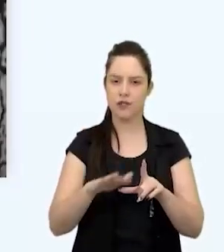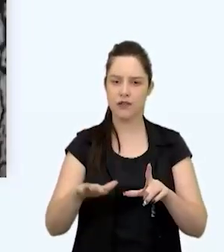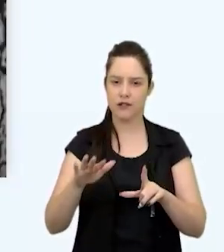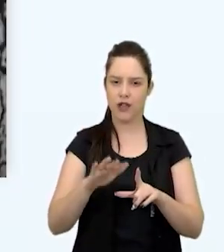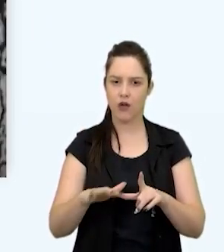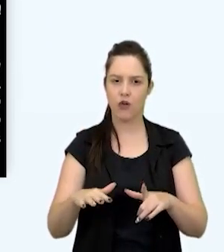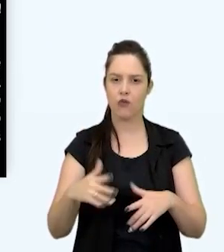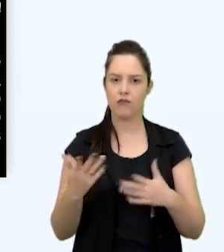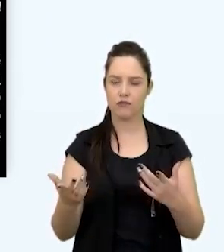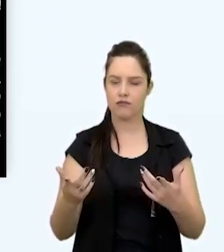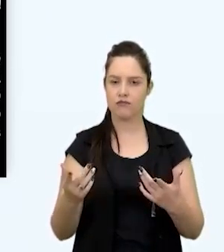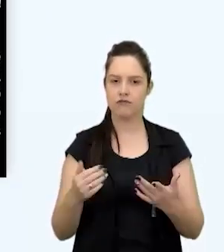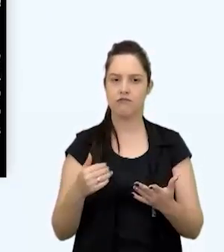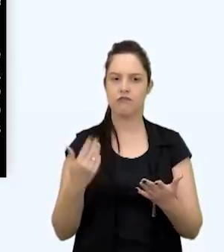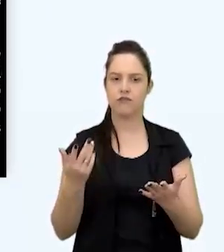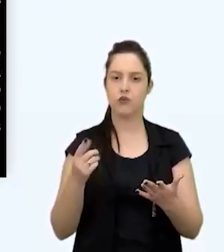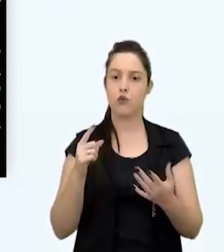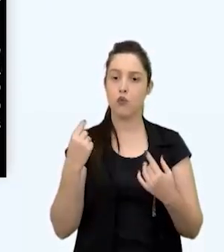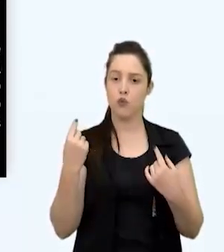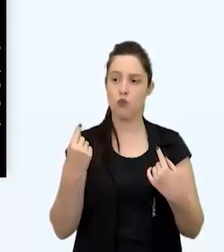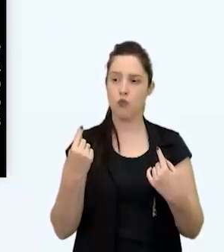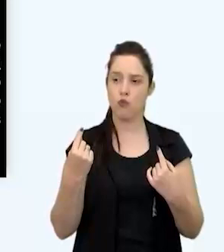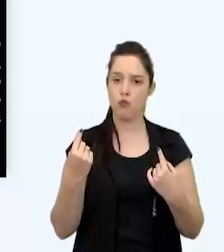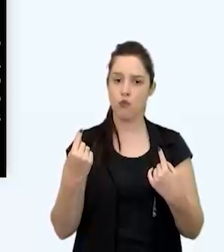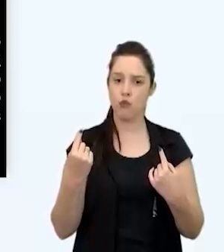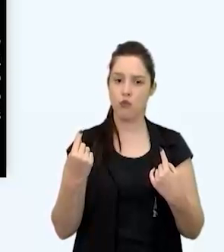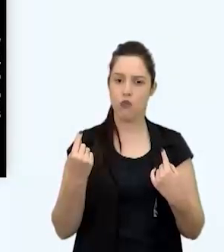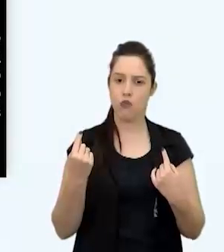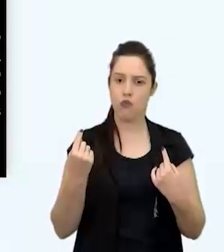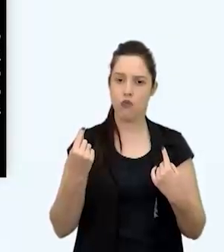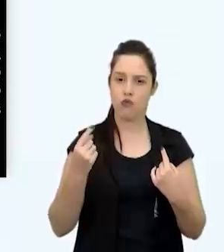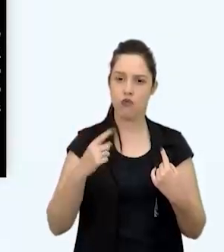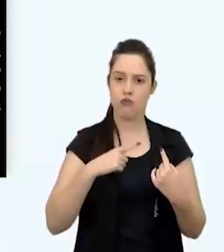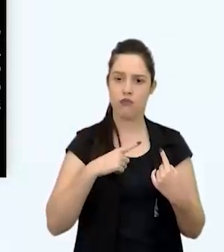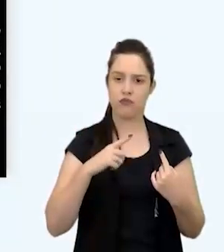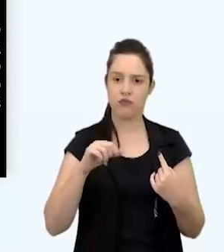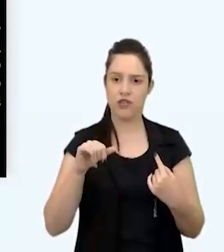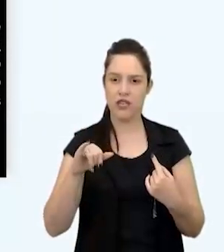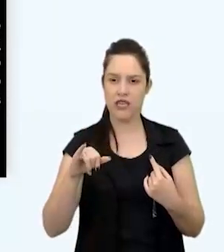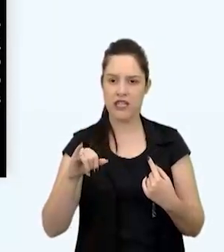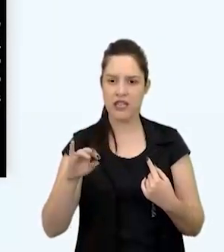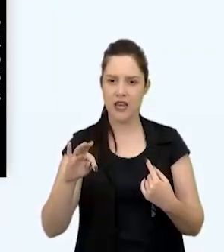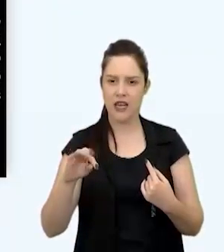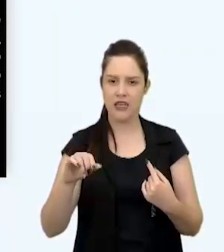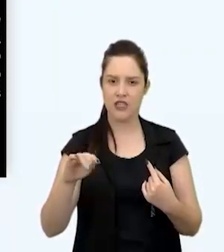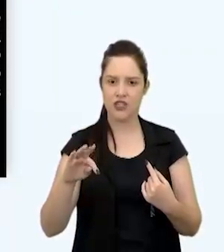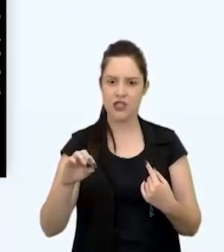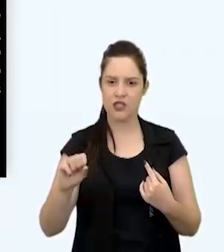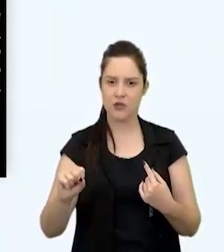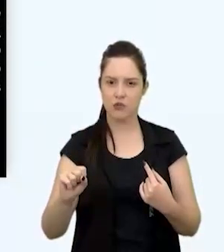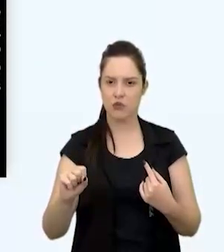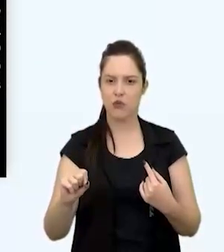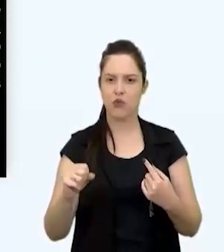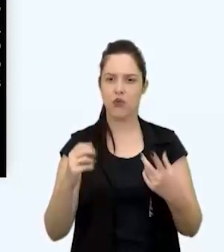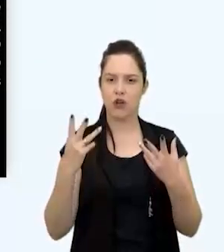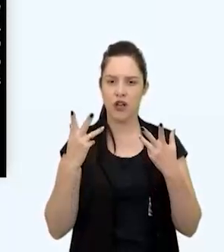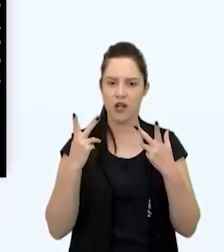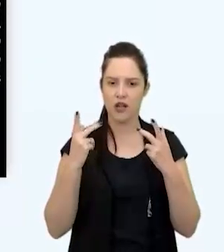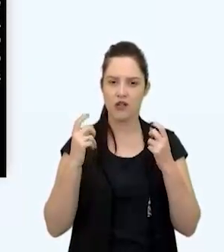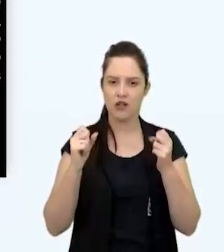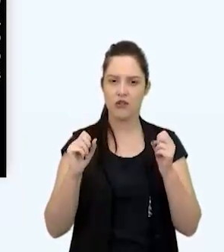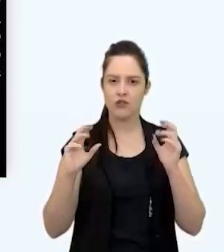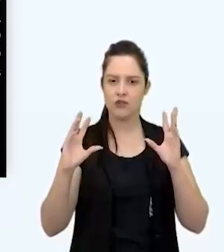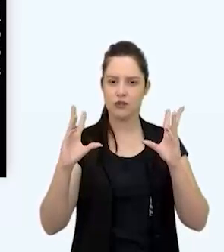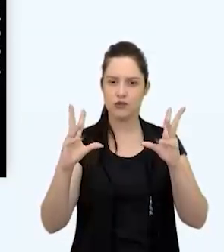metal, daguerreótipo. Uma loucura, um fanatismo extraordinário apoderou-se de todos esses